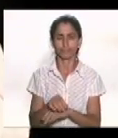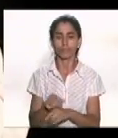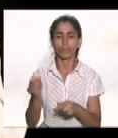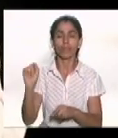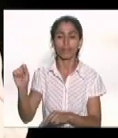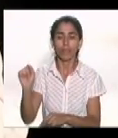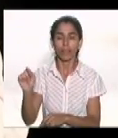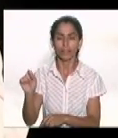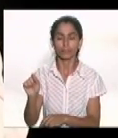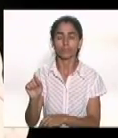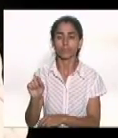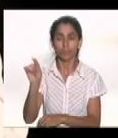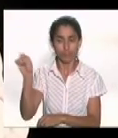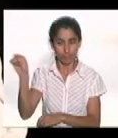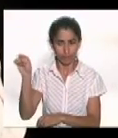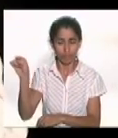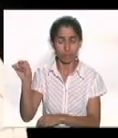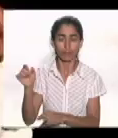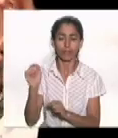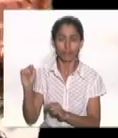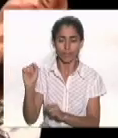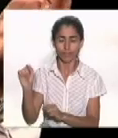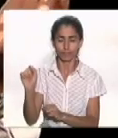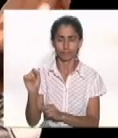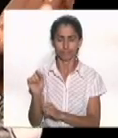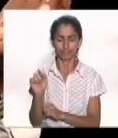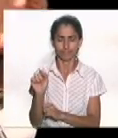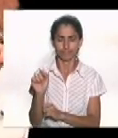lá? Um show. Quem tá nesse show?